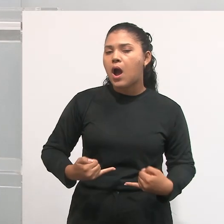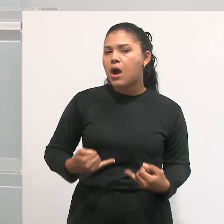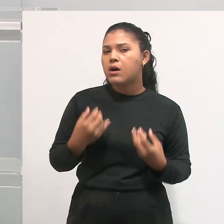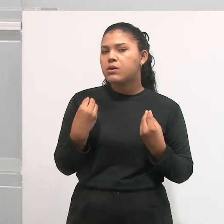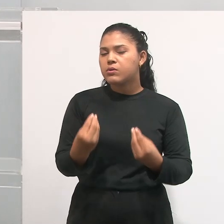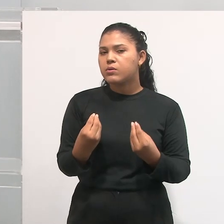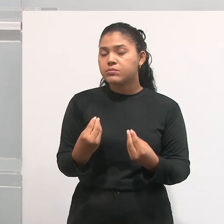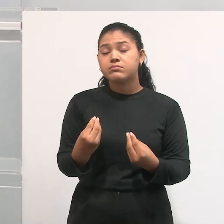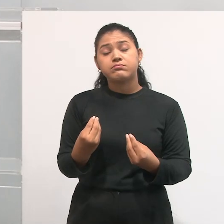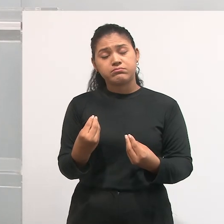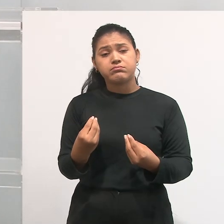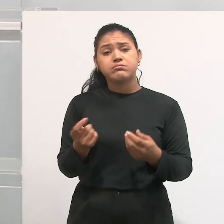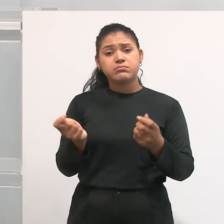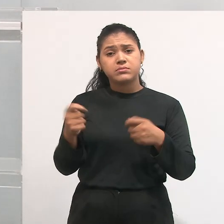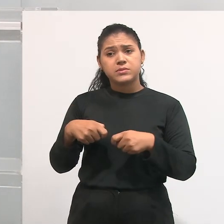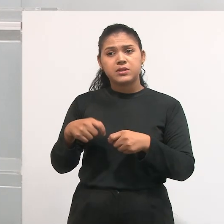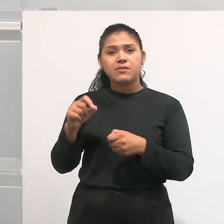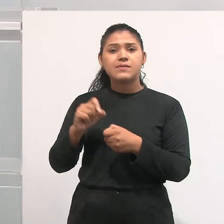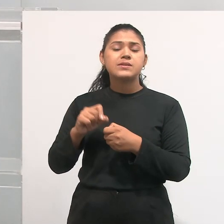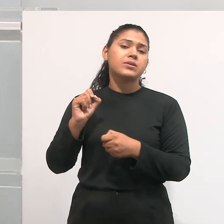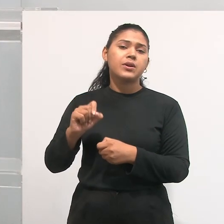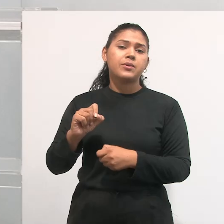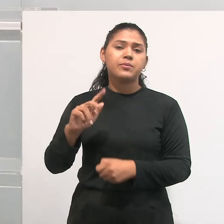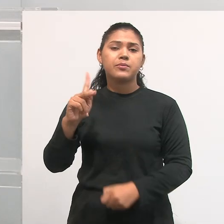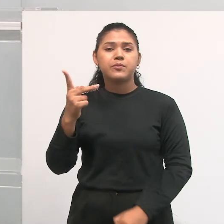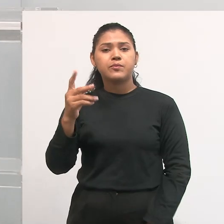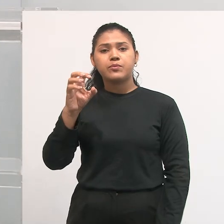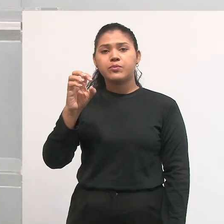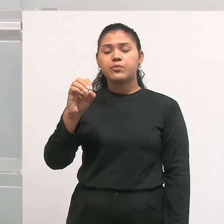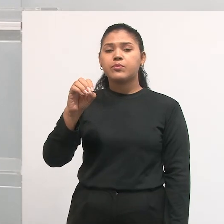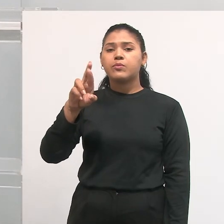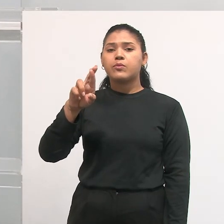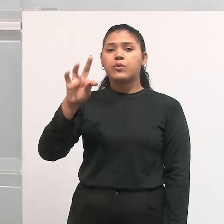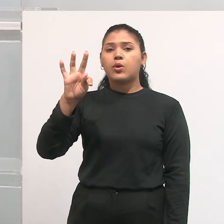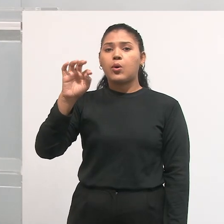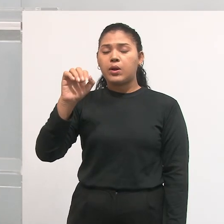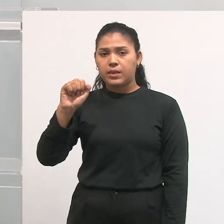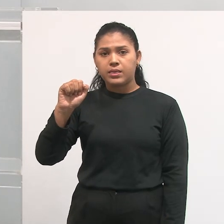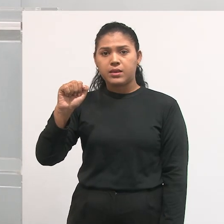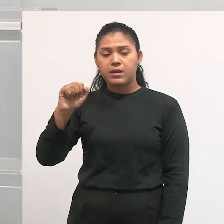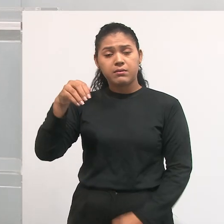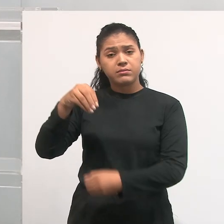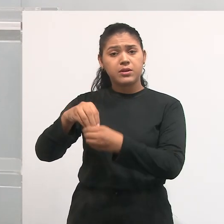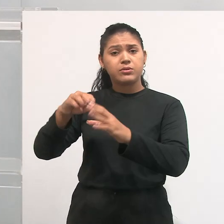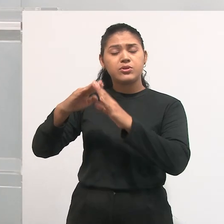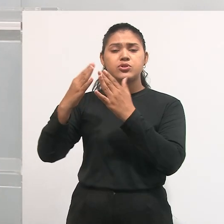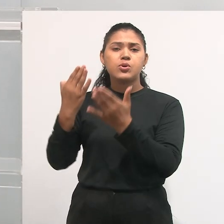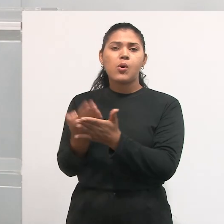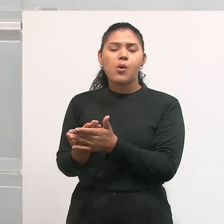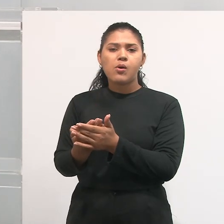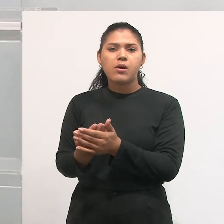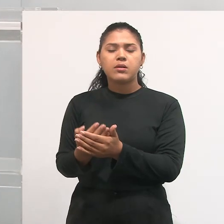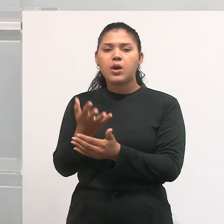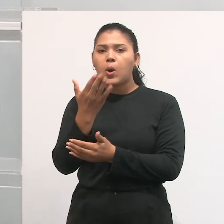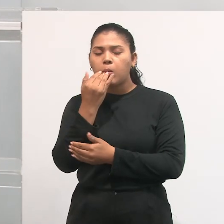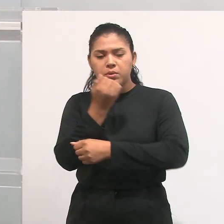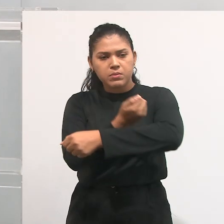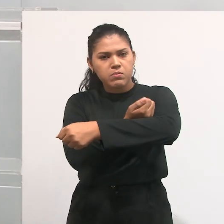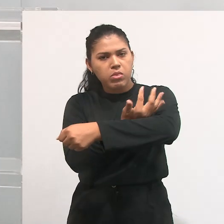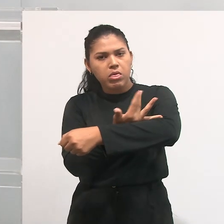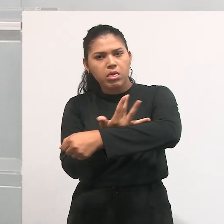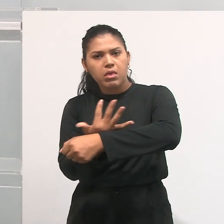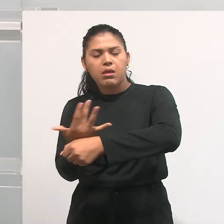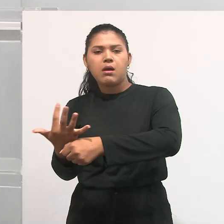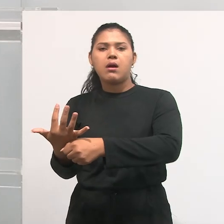proposta é trabalhar a horta escolar. E na horta escolar eu vou trabalhar todas, né? Eu trabalho todas as disciplinas, se a gente for olhar por